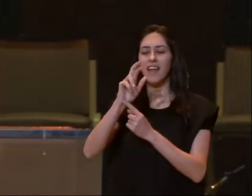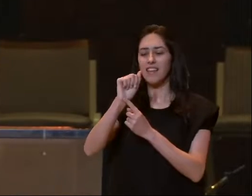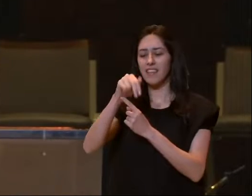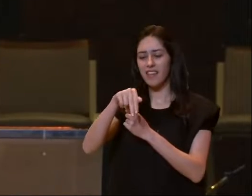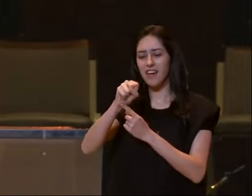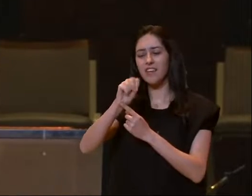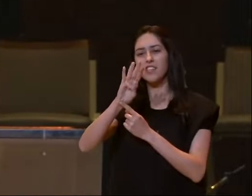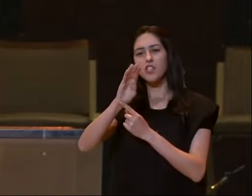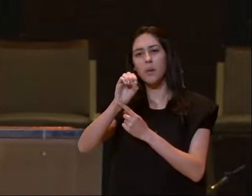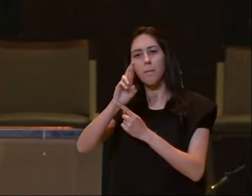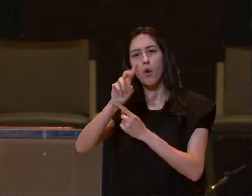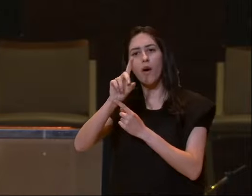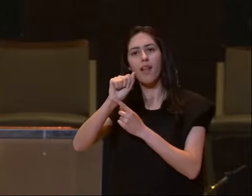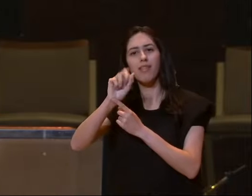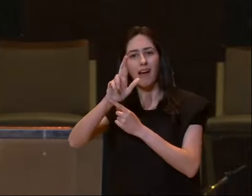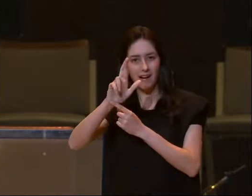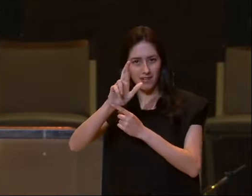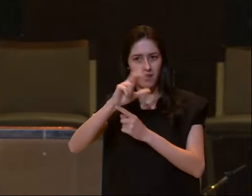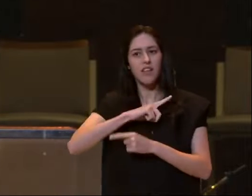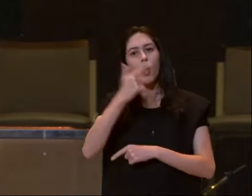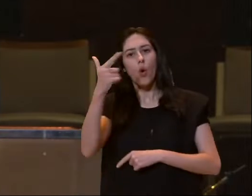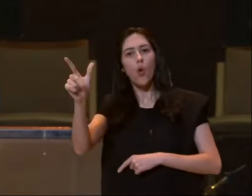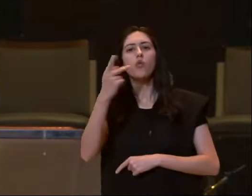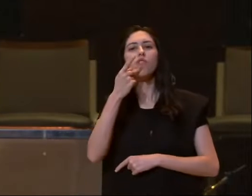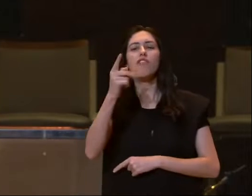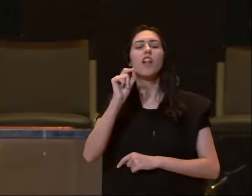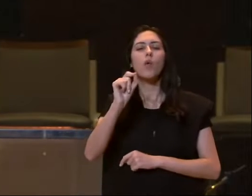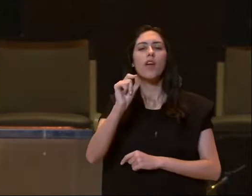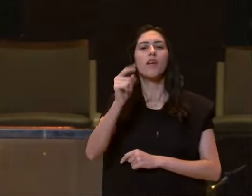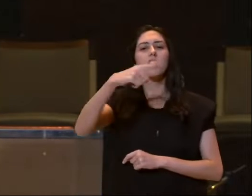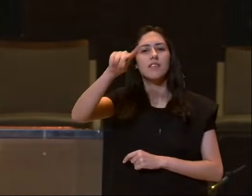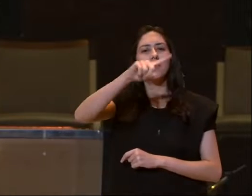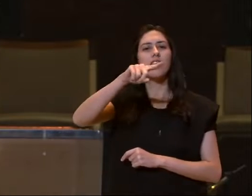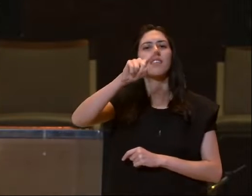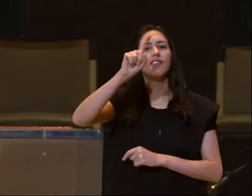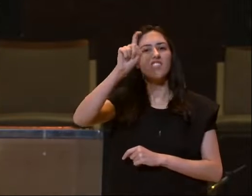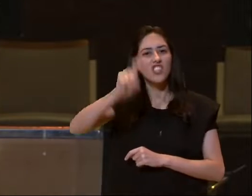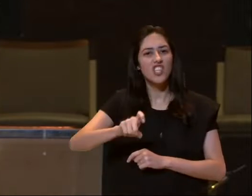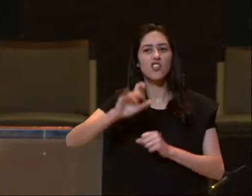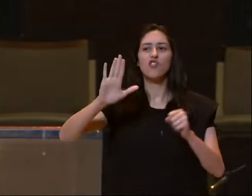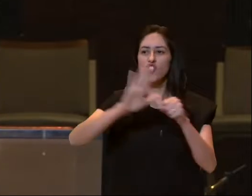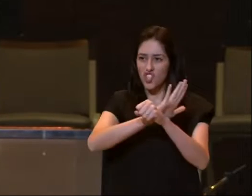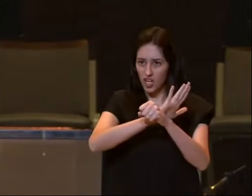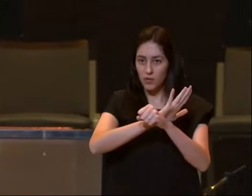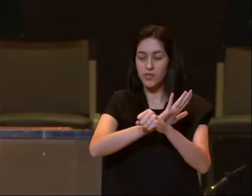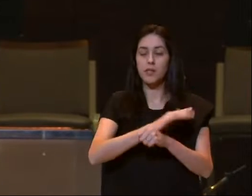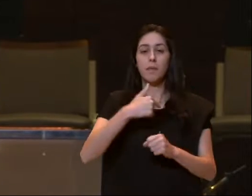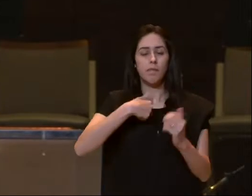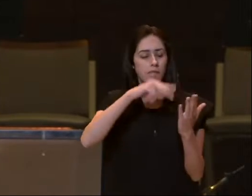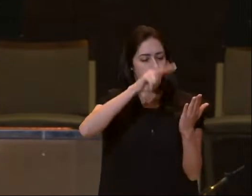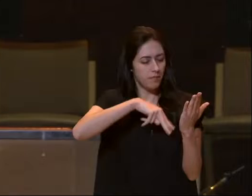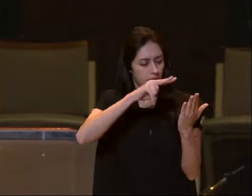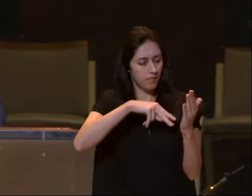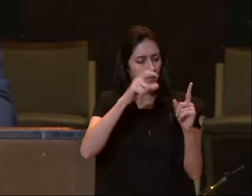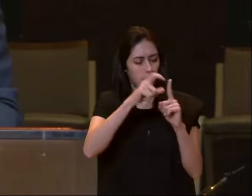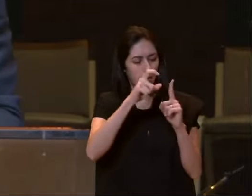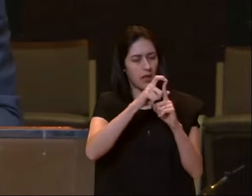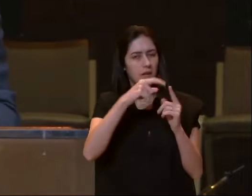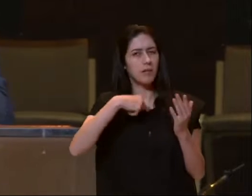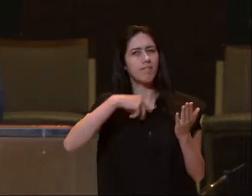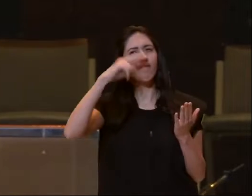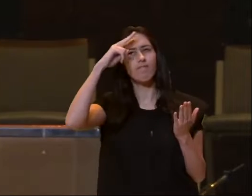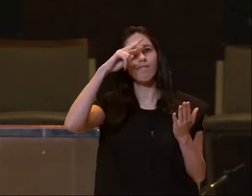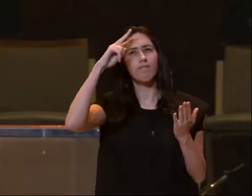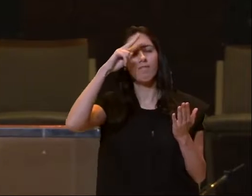cheios. E quando eu estava lendo essa palavra, me remeteu a algo que